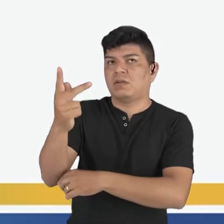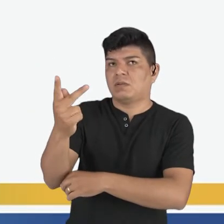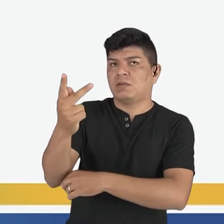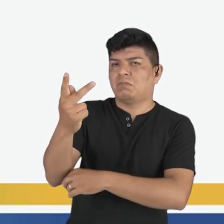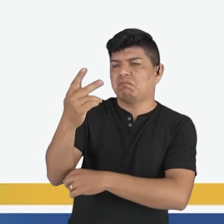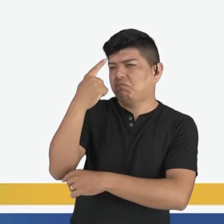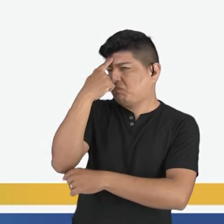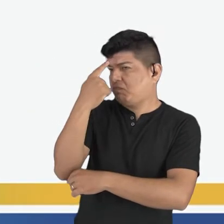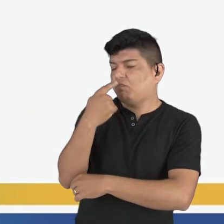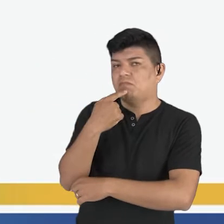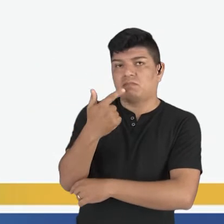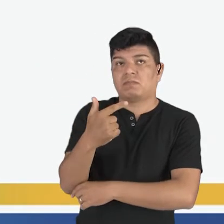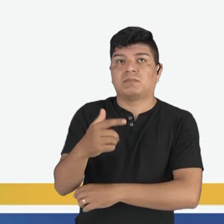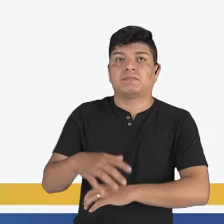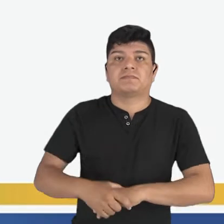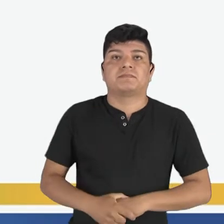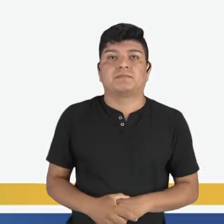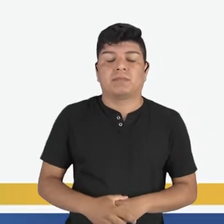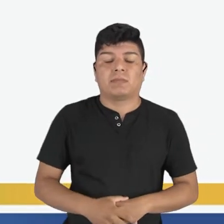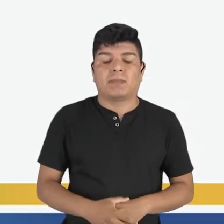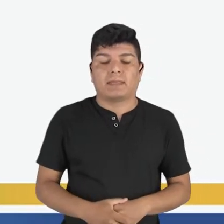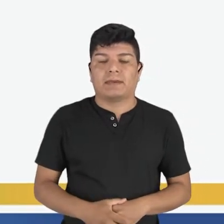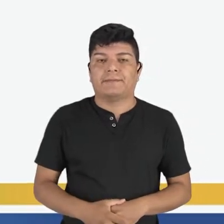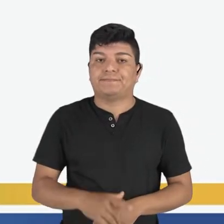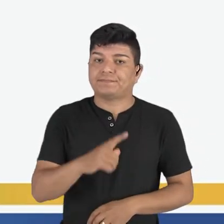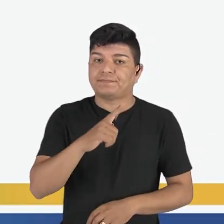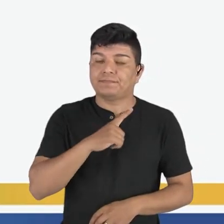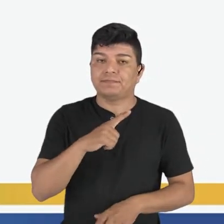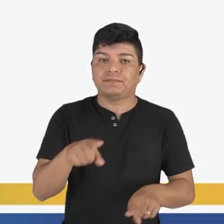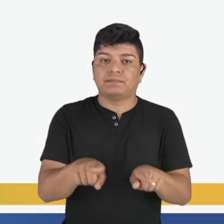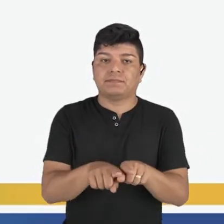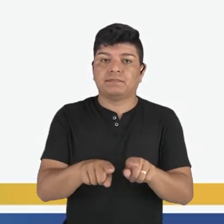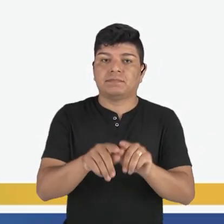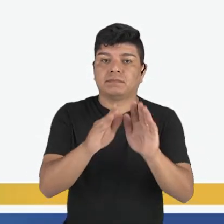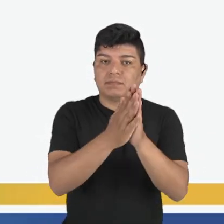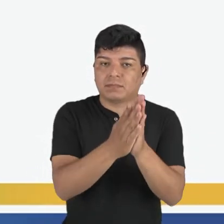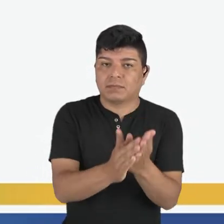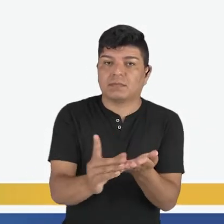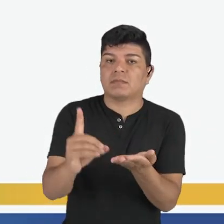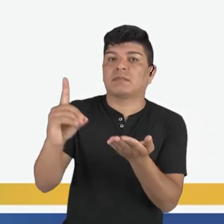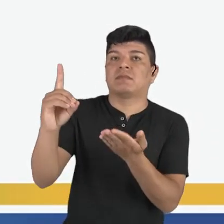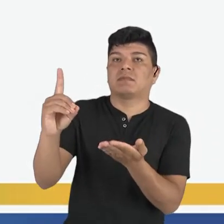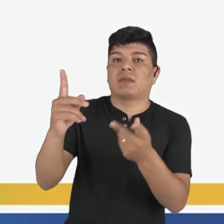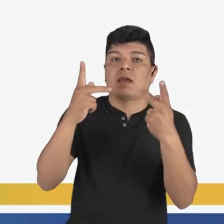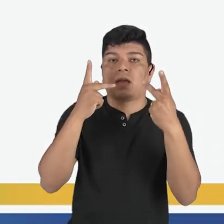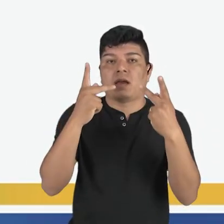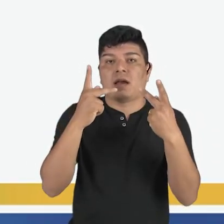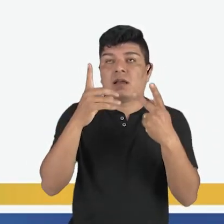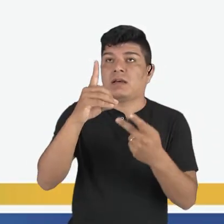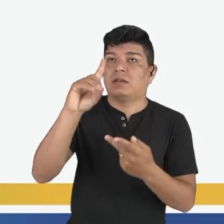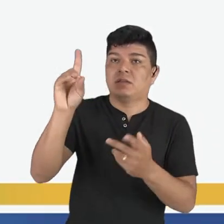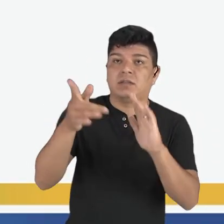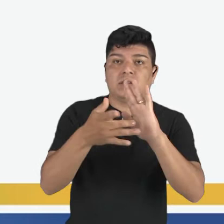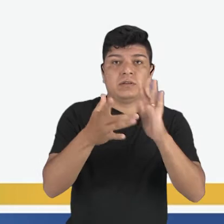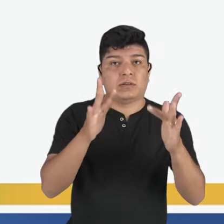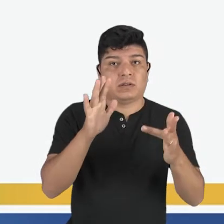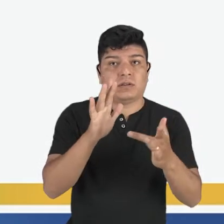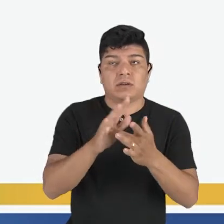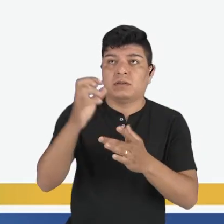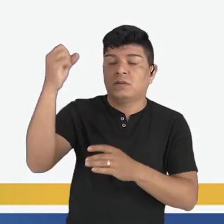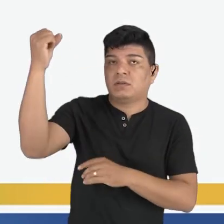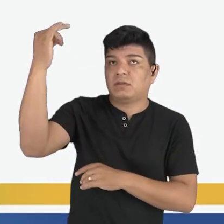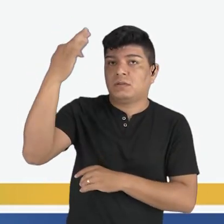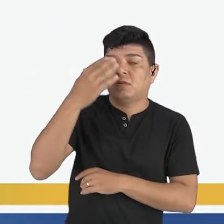ok? E temos a Bíblia, que é o livro do cristianismo. Palavra de Deus e de Jesus revelada